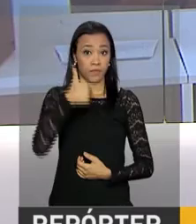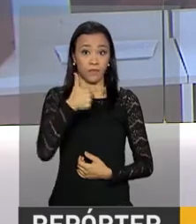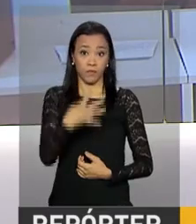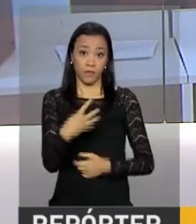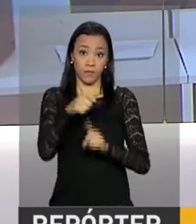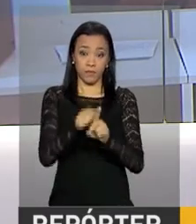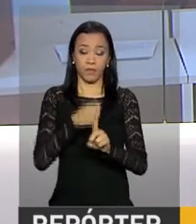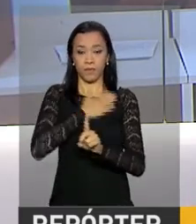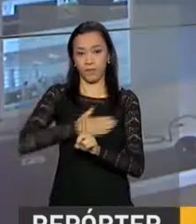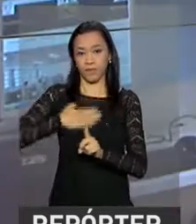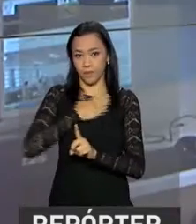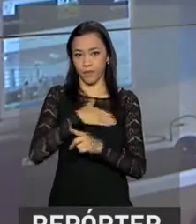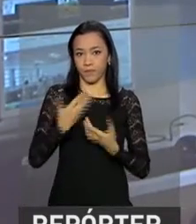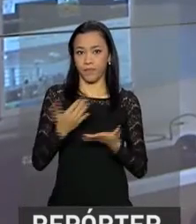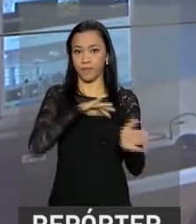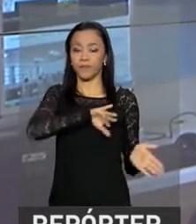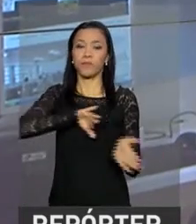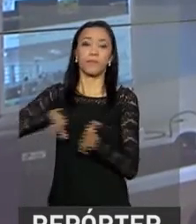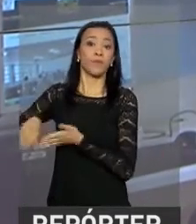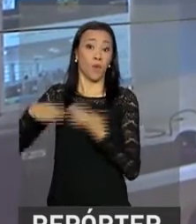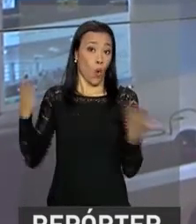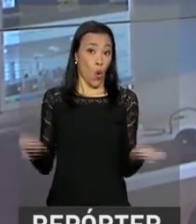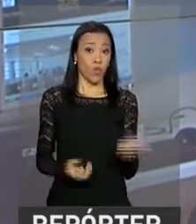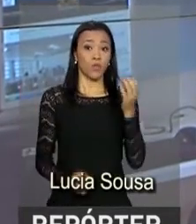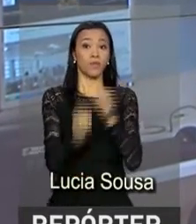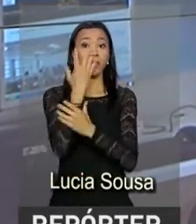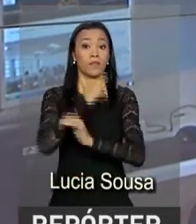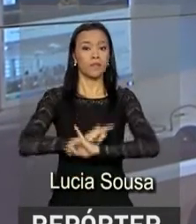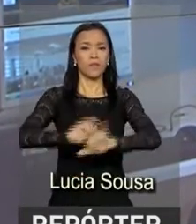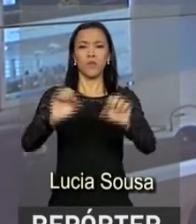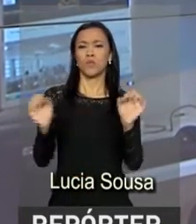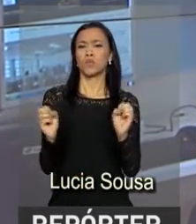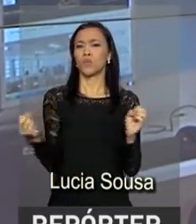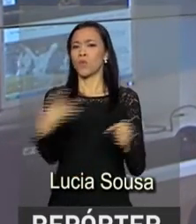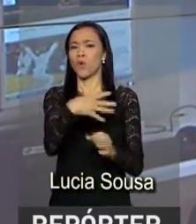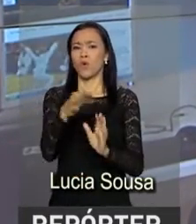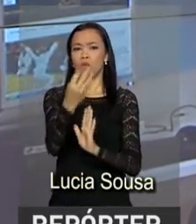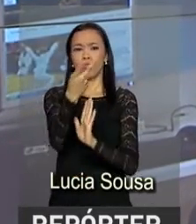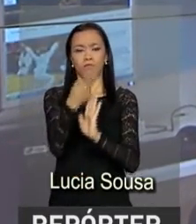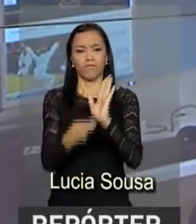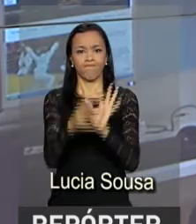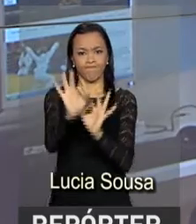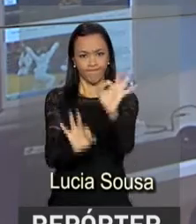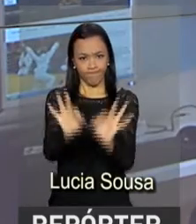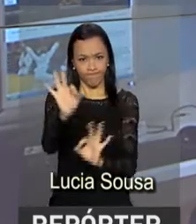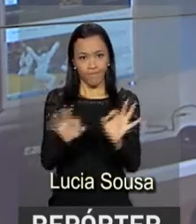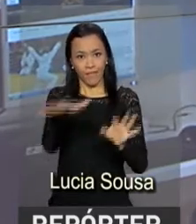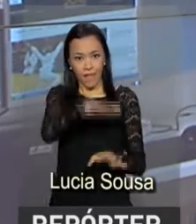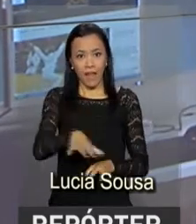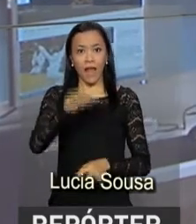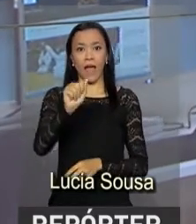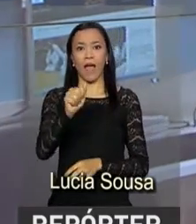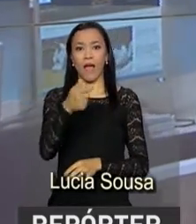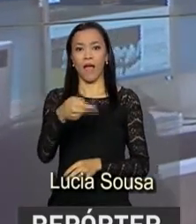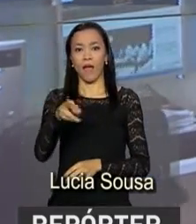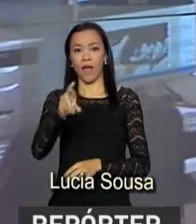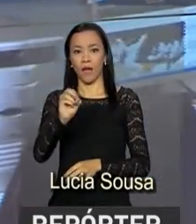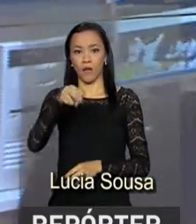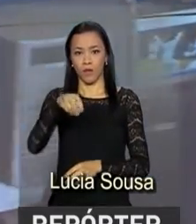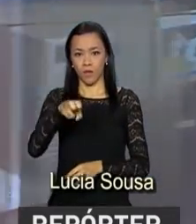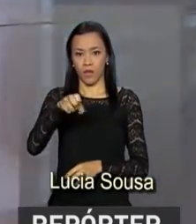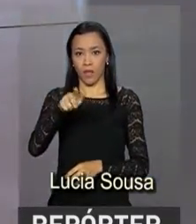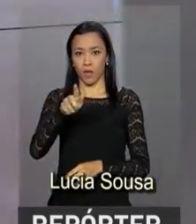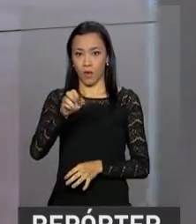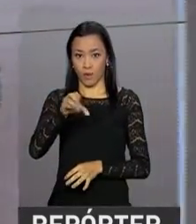de agosto vai ser lançado hoje um novo plano para o setor do agronegócio vamos saber os detalhes ao vivo com